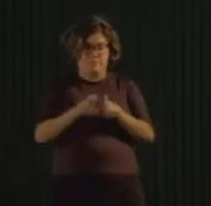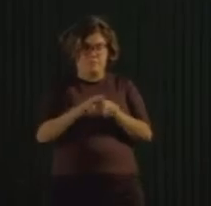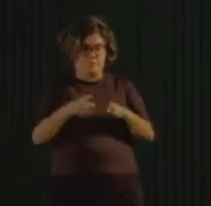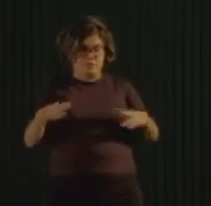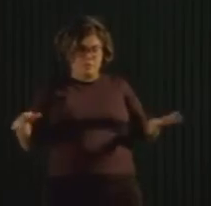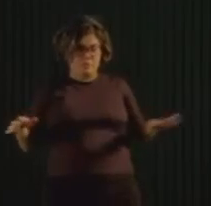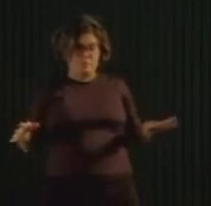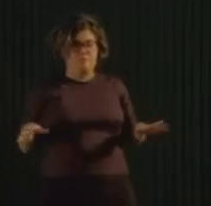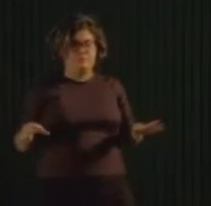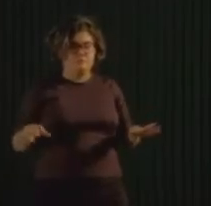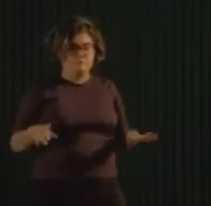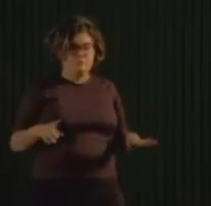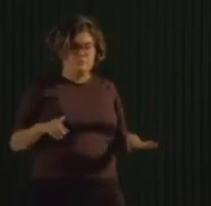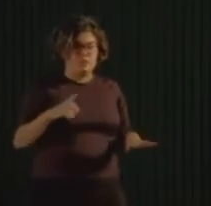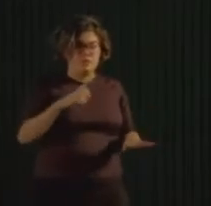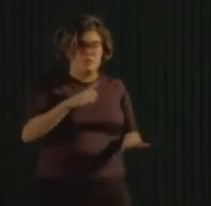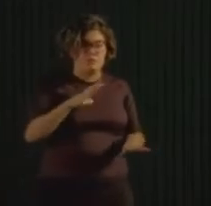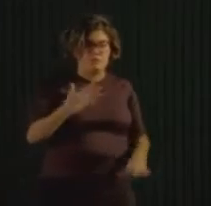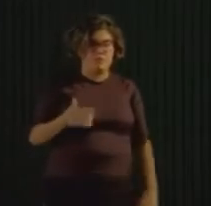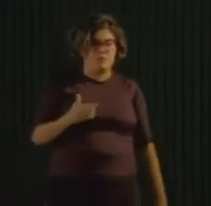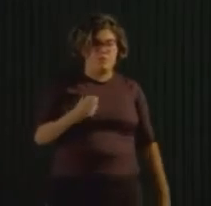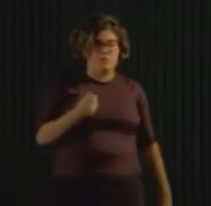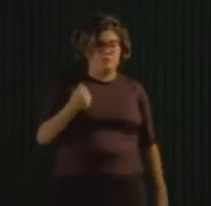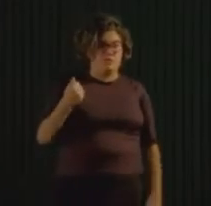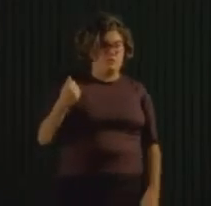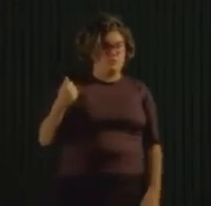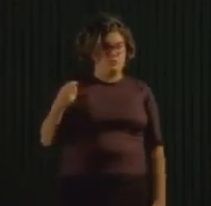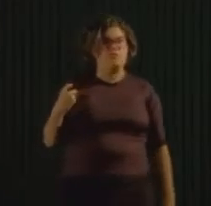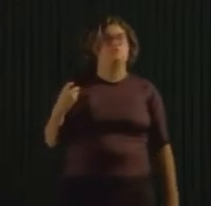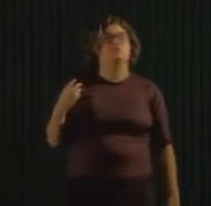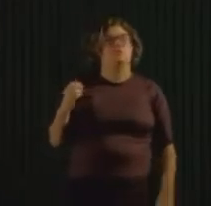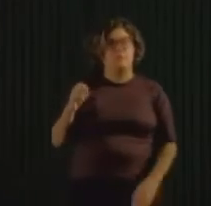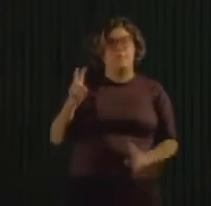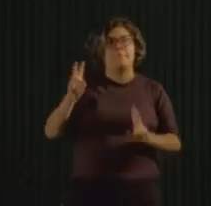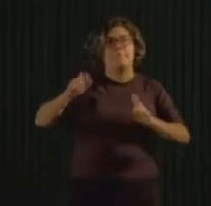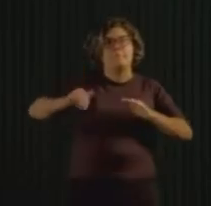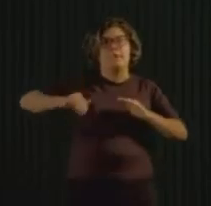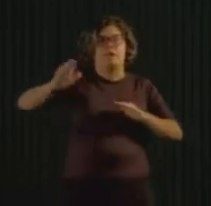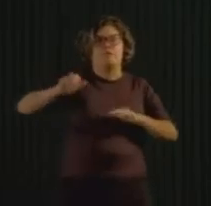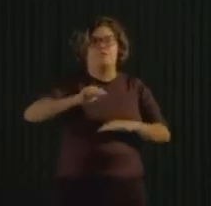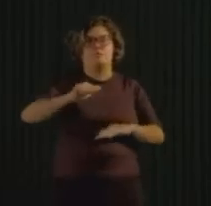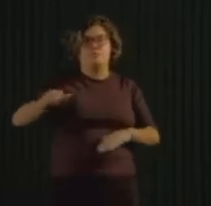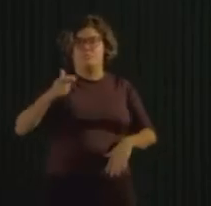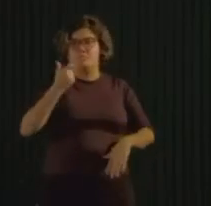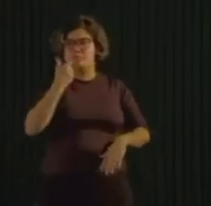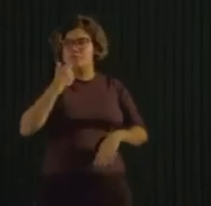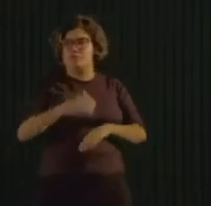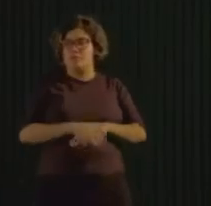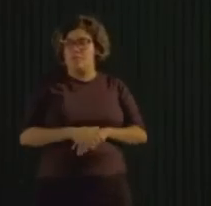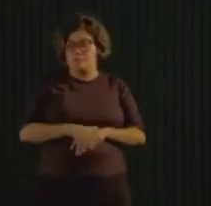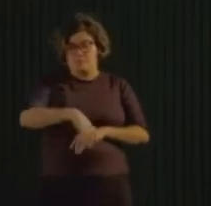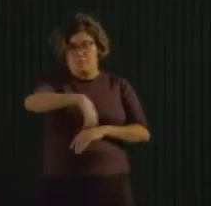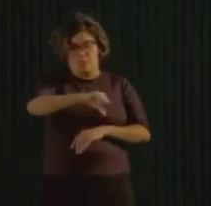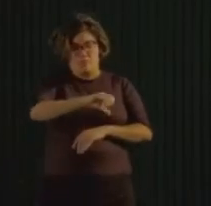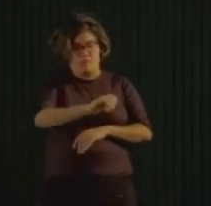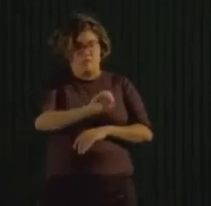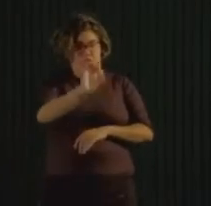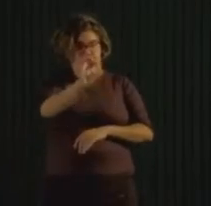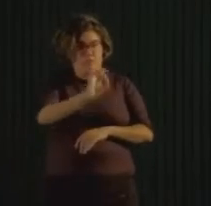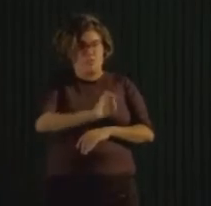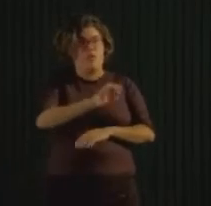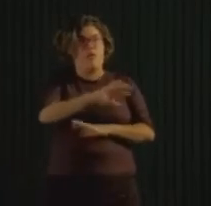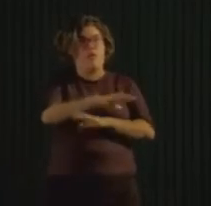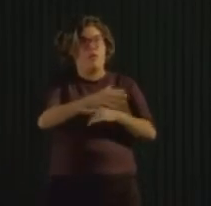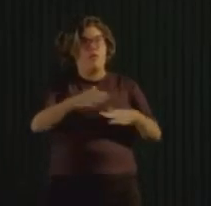para os rios que chegam no oceano, a gente vai ter em peso em 2050 essa quantidade maior do que peixe. 90%